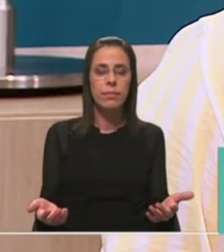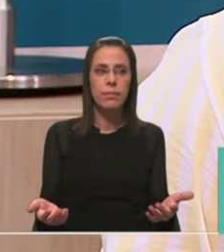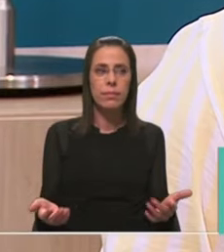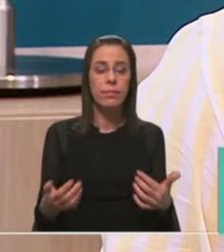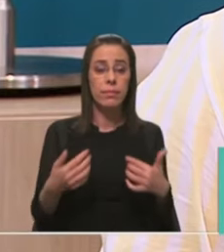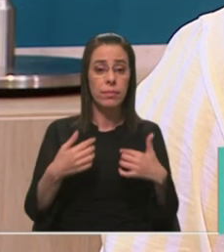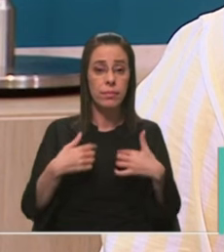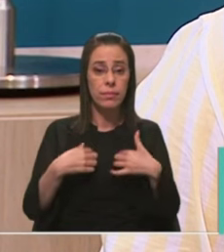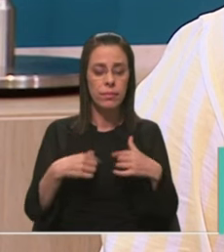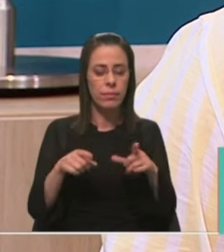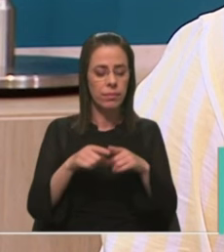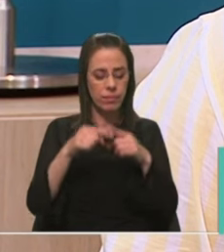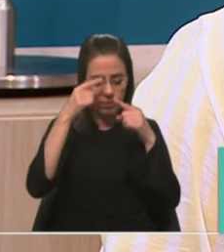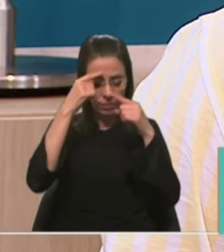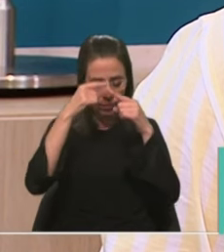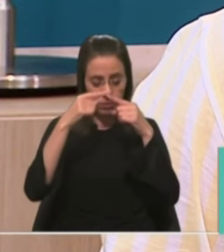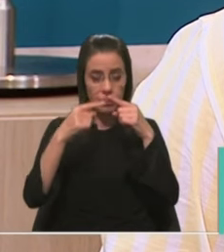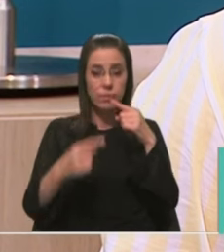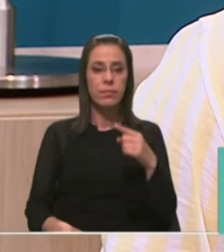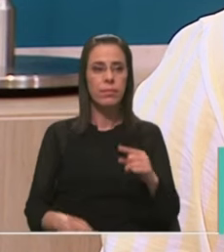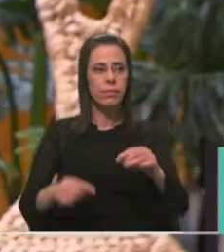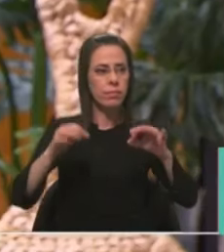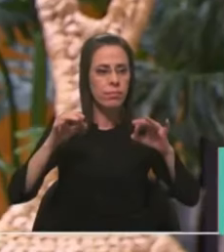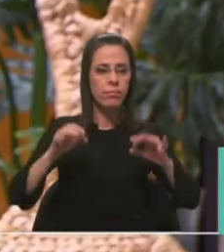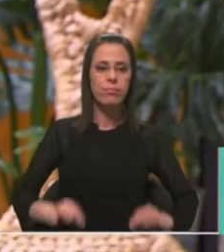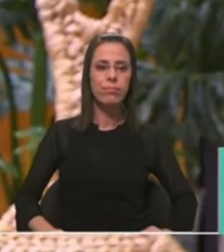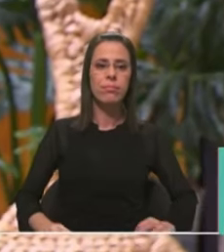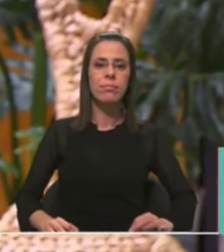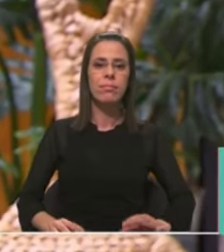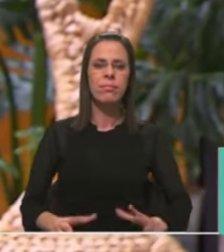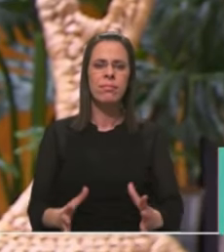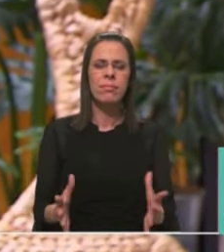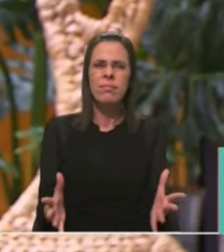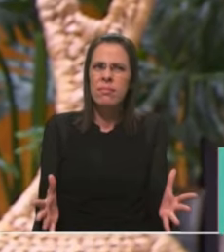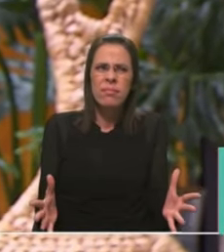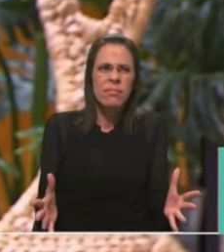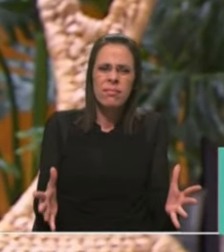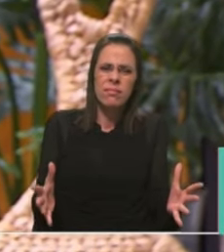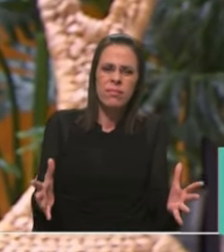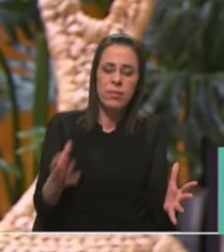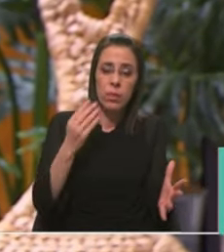E ficámos. Como? Pensei que fosse ali